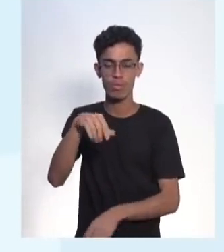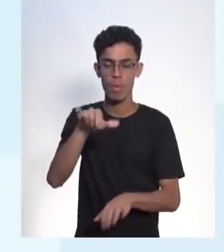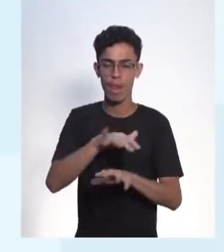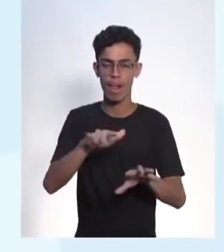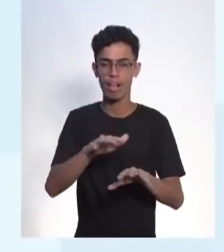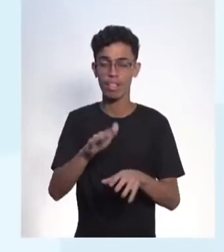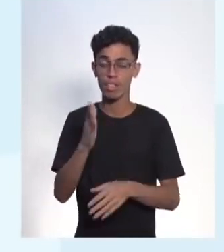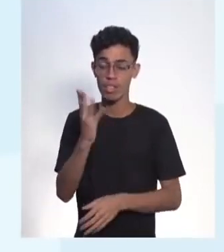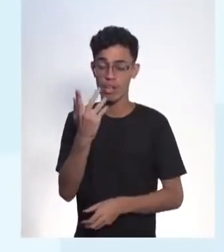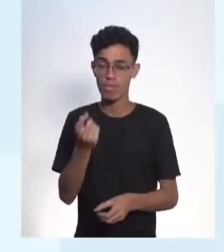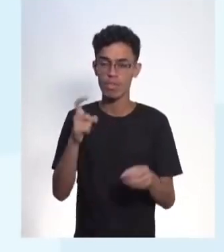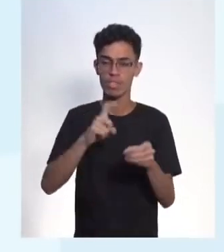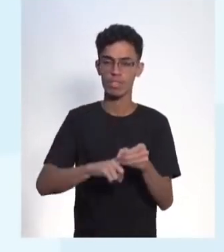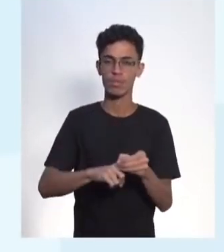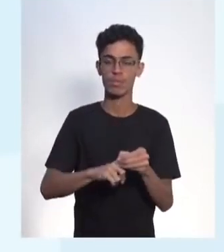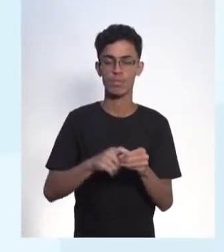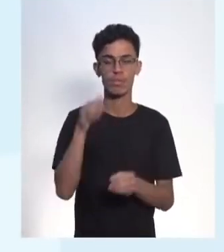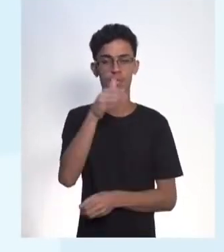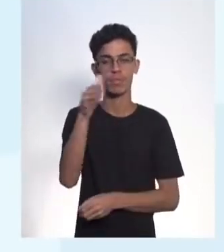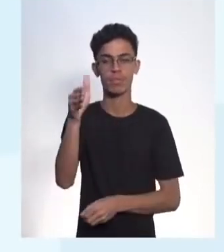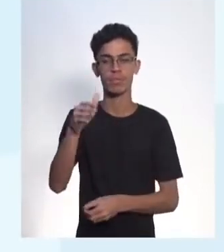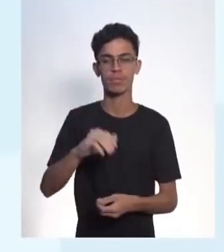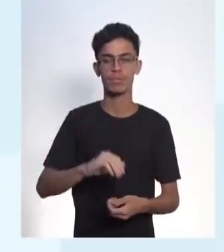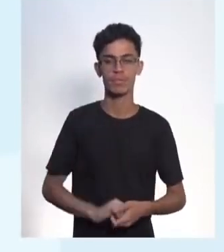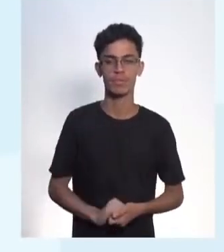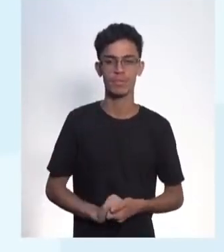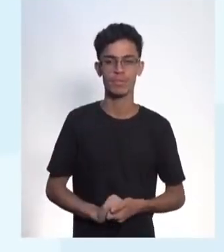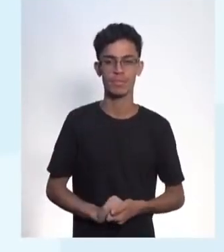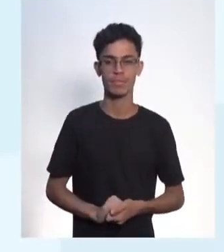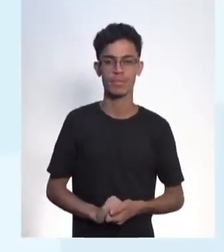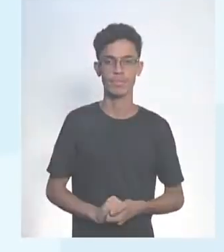já voltamos, participe.